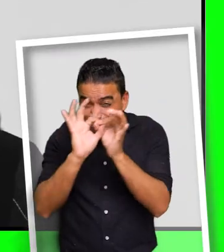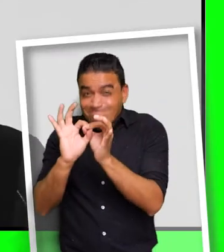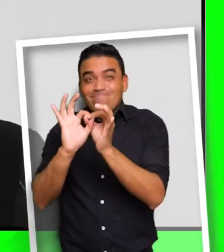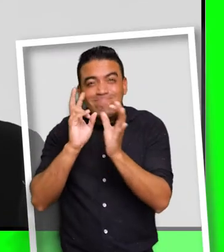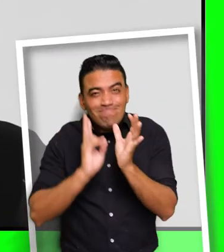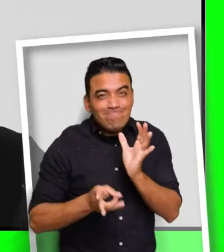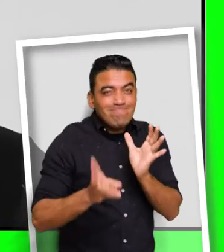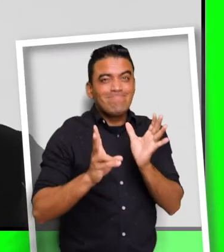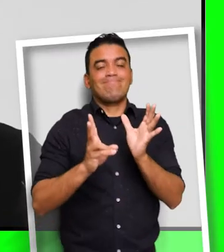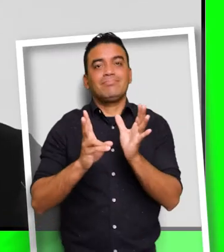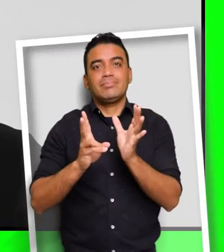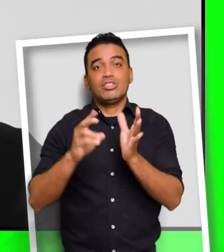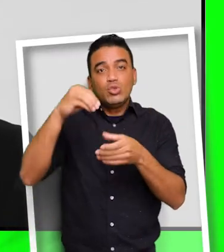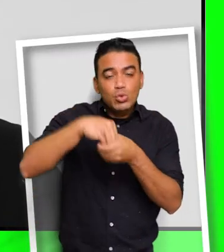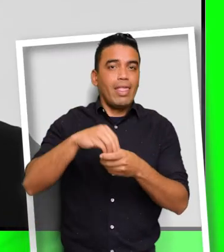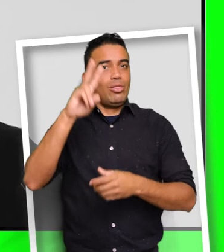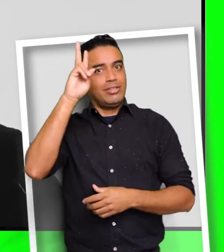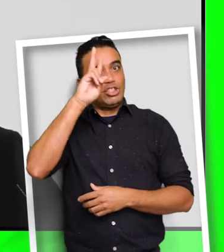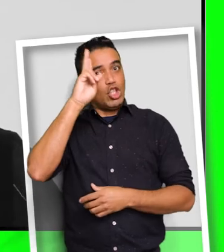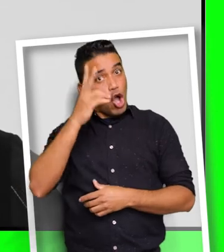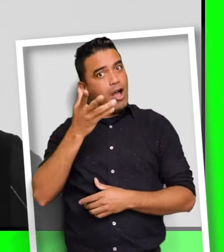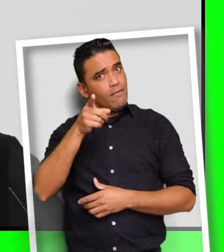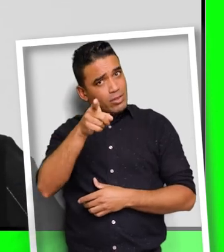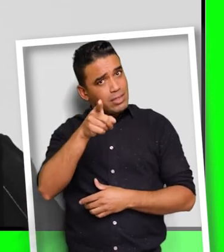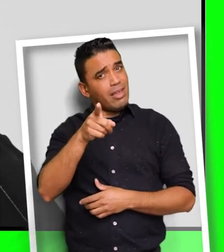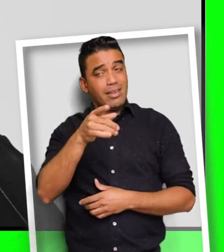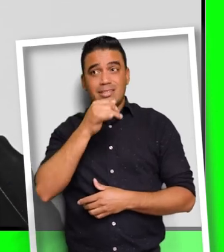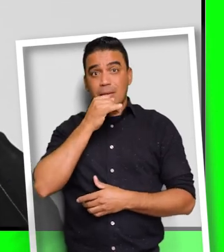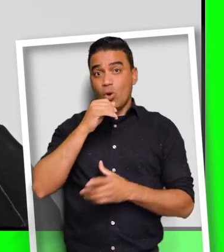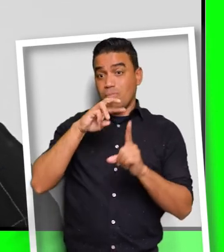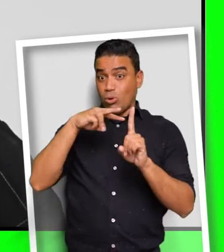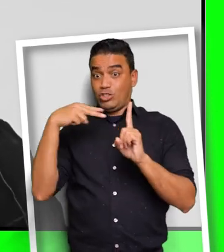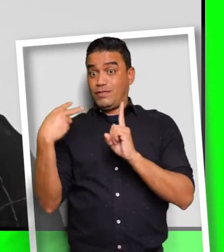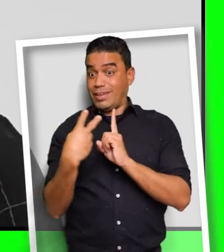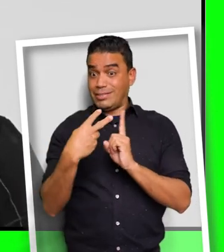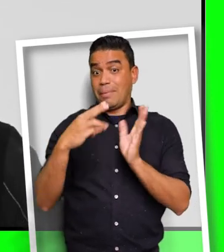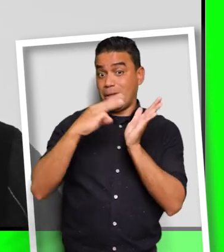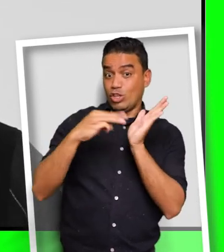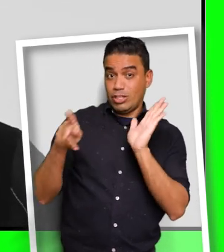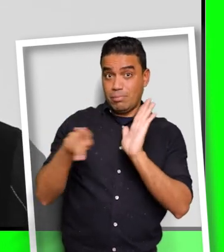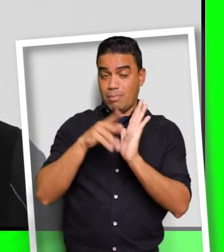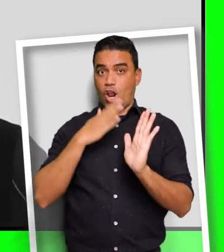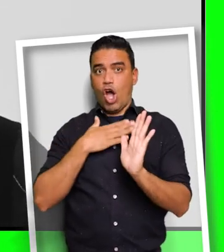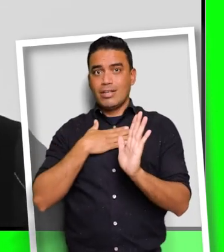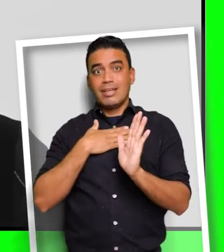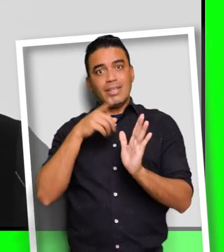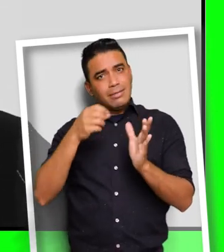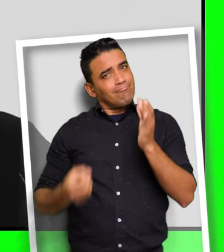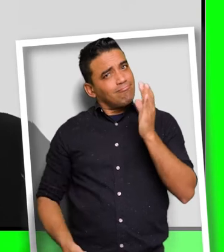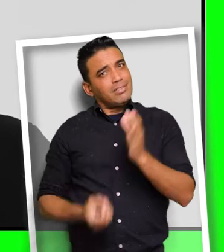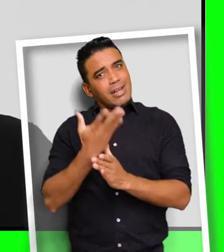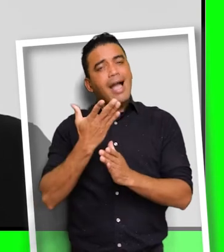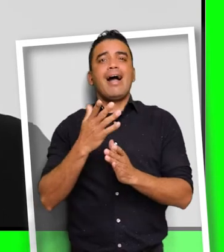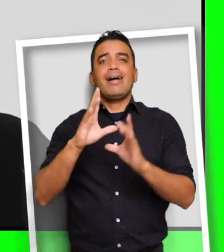história, você, pelo menos no nosso ponto de vista e através da nossa metodologia, você precisa criar essas cenas já